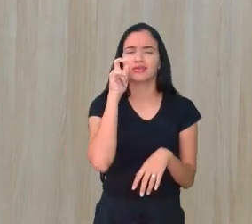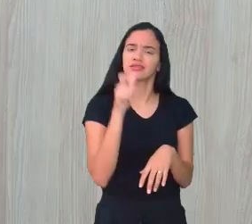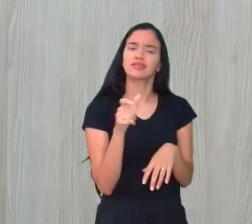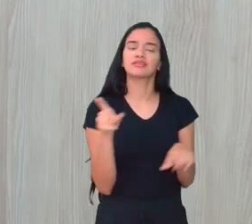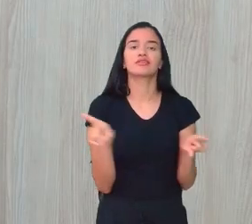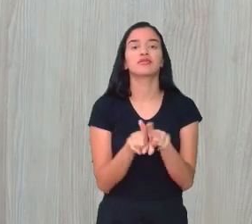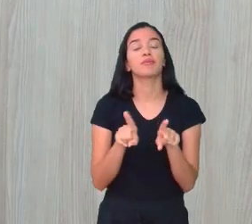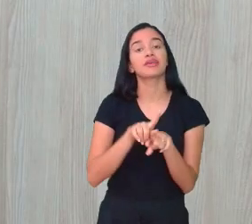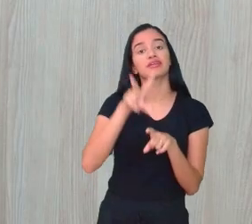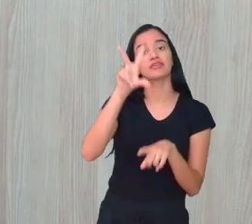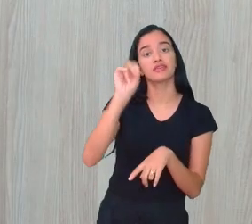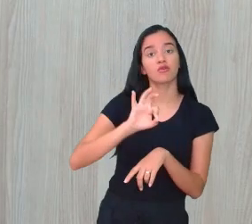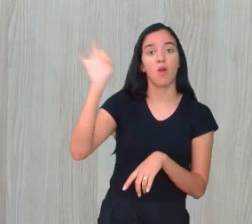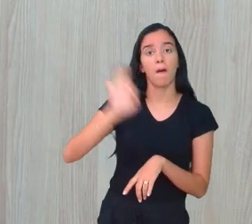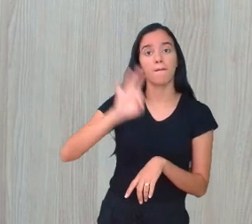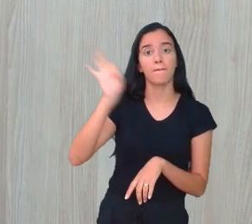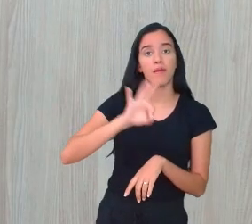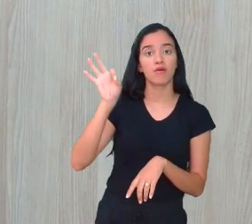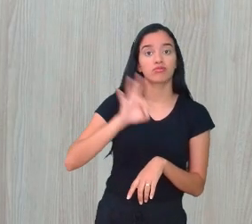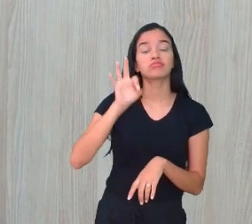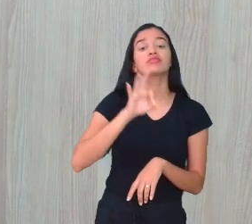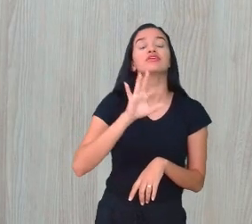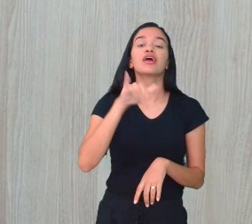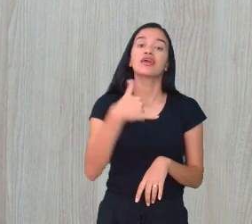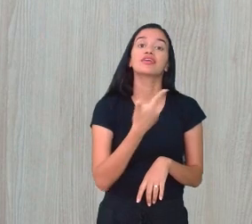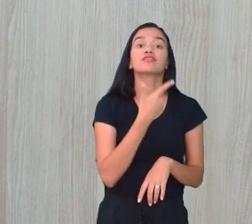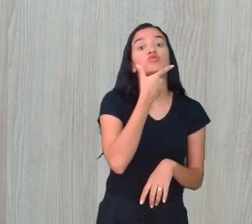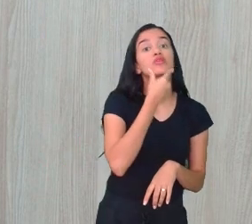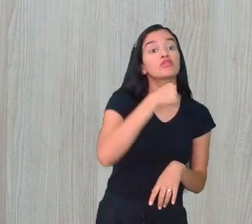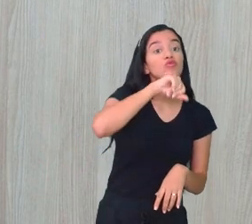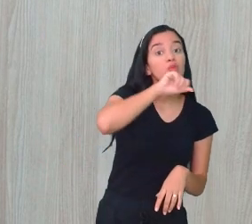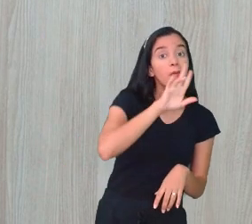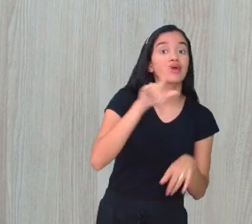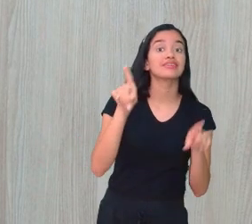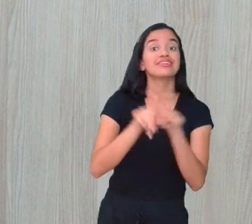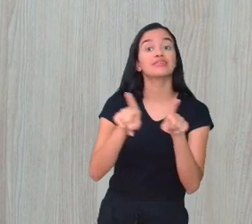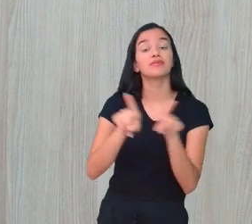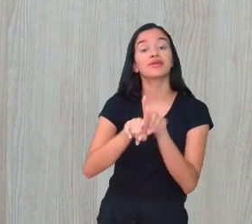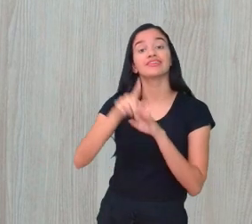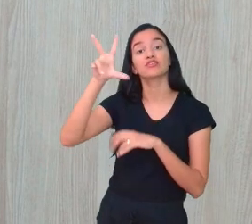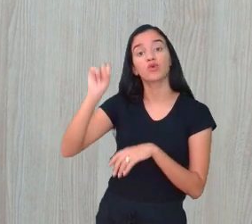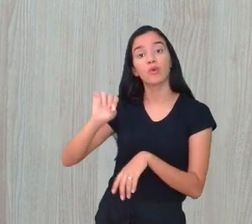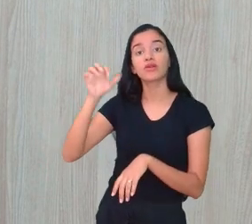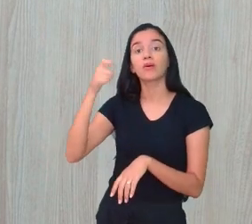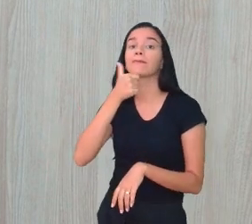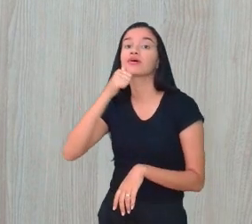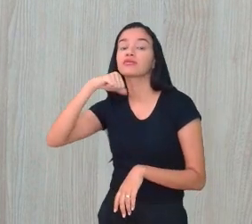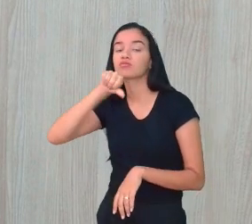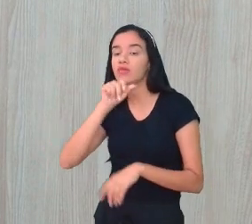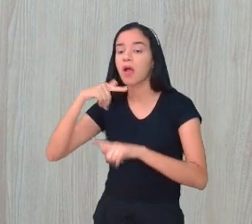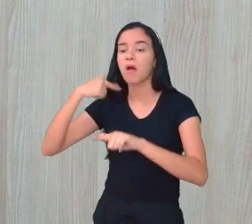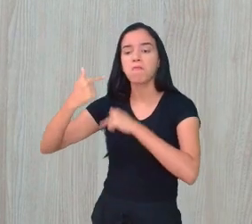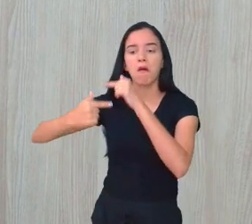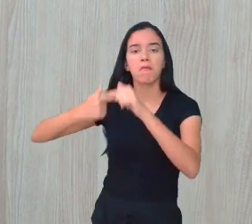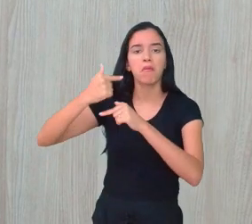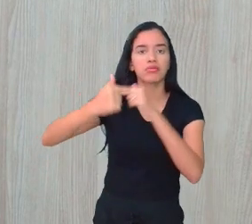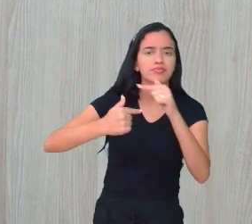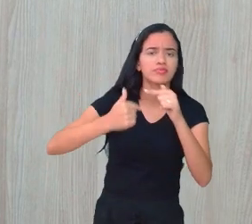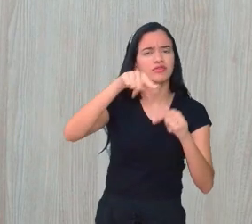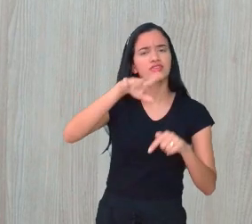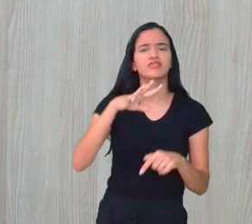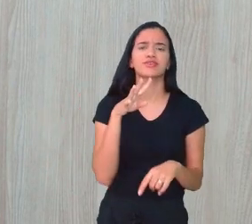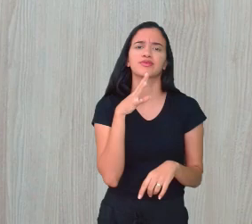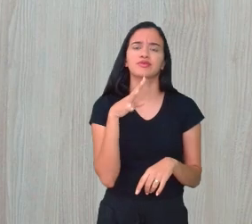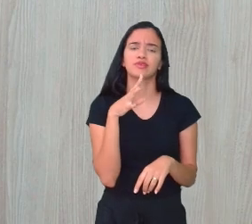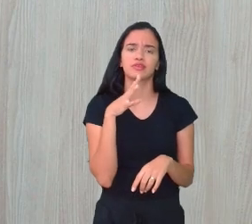que 50% você herda do seu pai, 50% da sua mãe. Então, à medida que você vai conhecendo, você